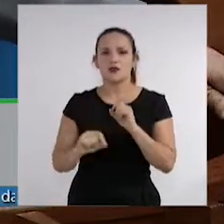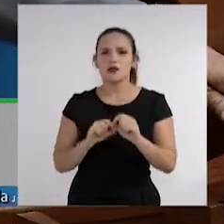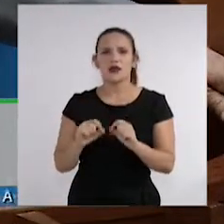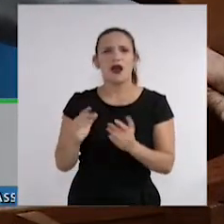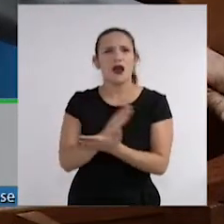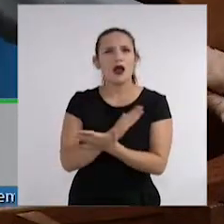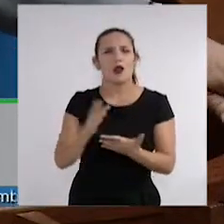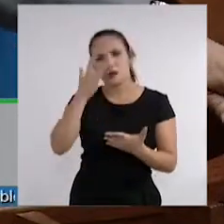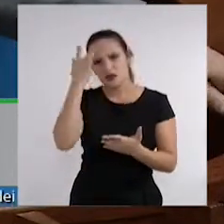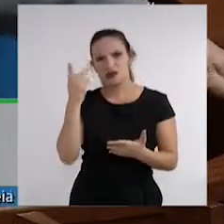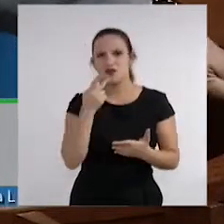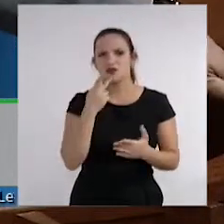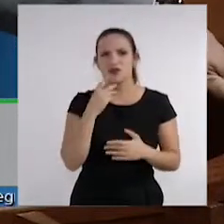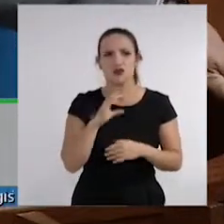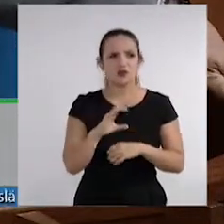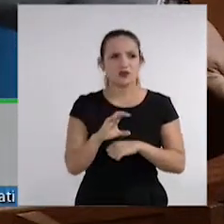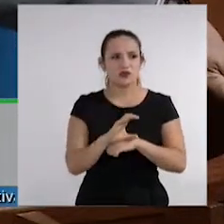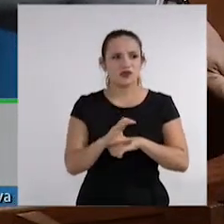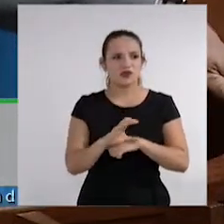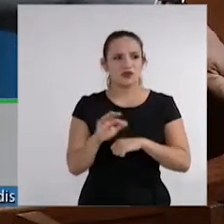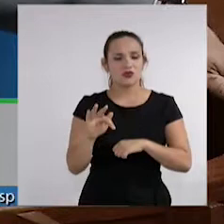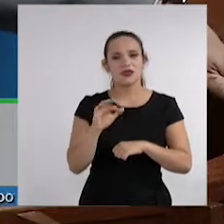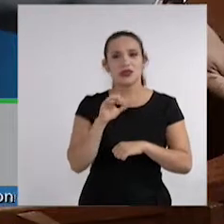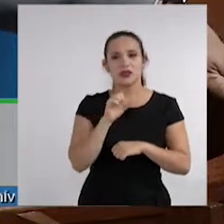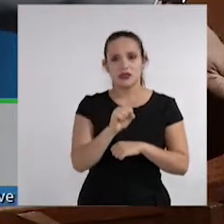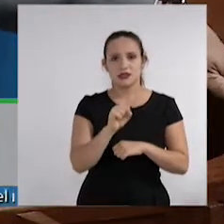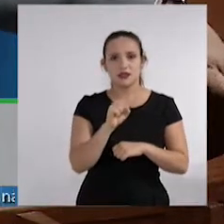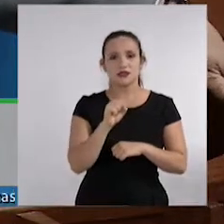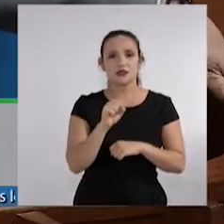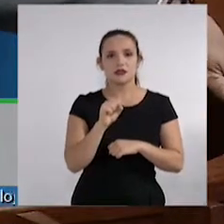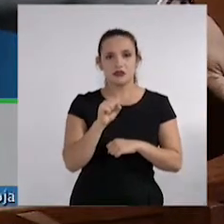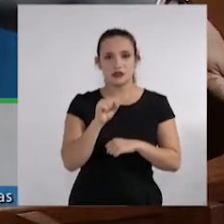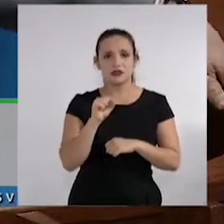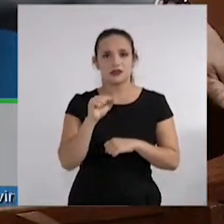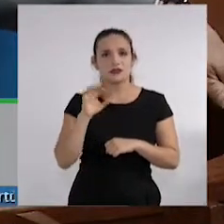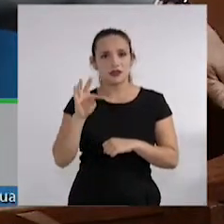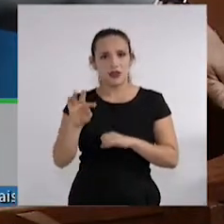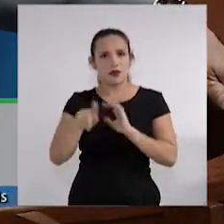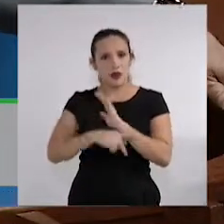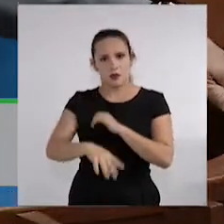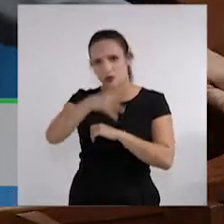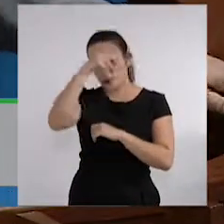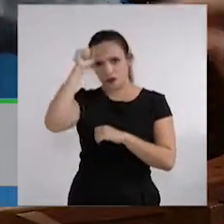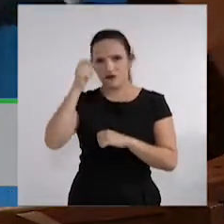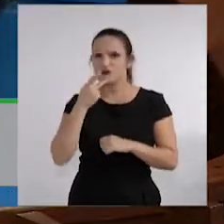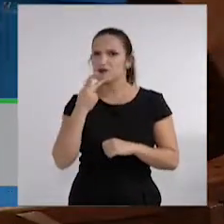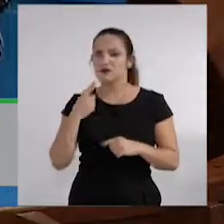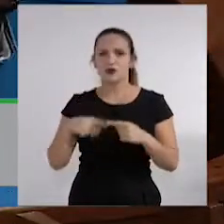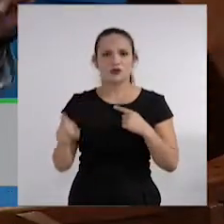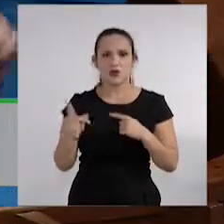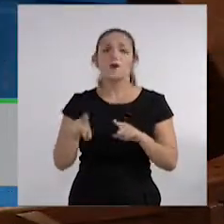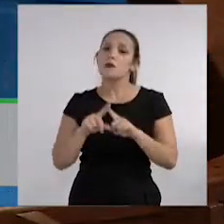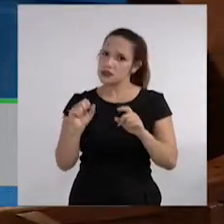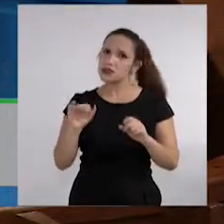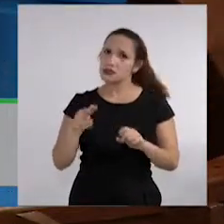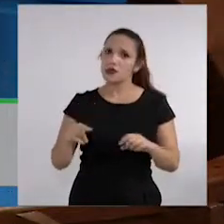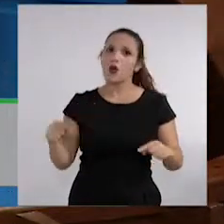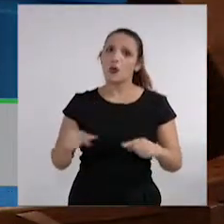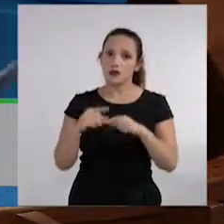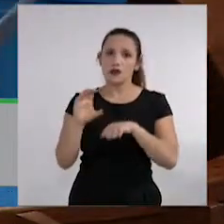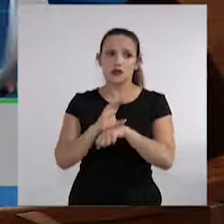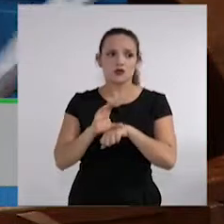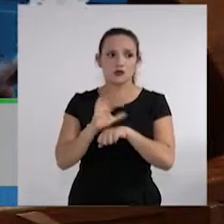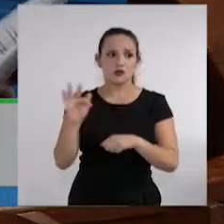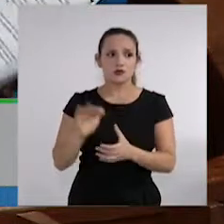inconstitucionalidade já julgada pelo Tribunal de Justiça do Mato Grosso, dizendo que é constitucional. Da mesma forma,